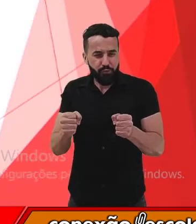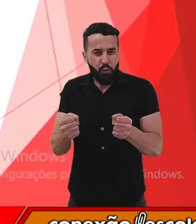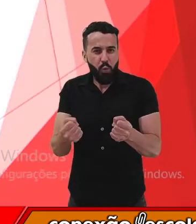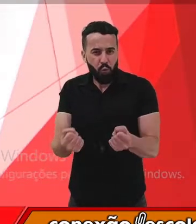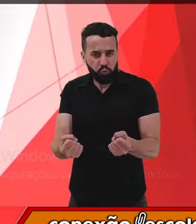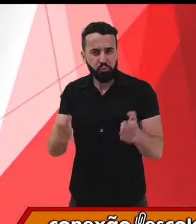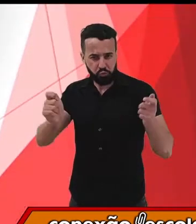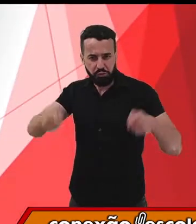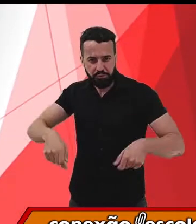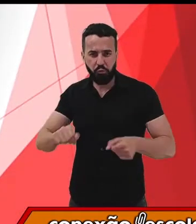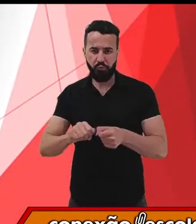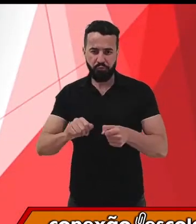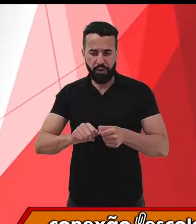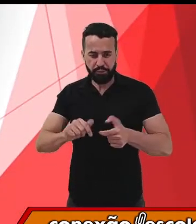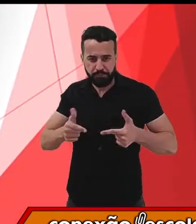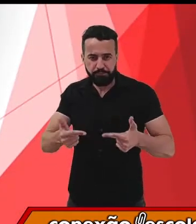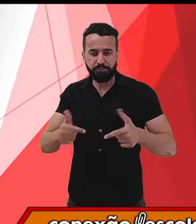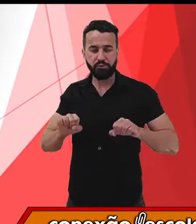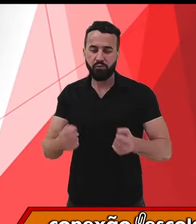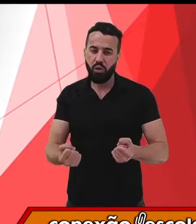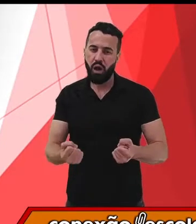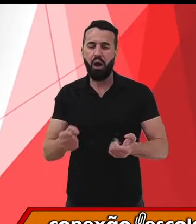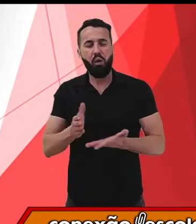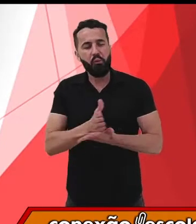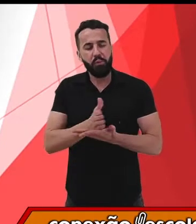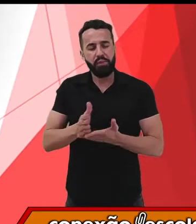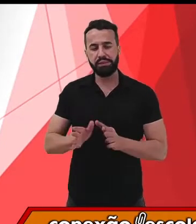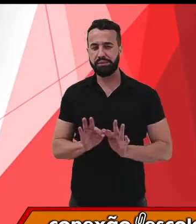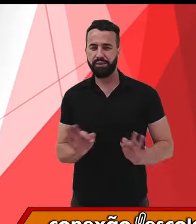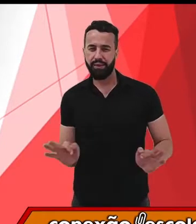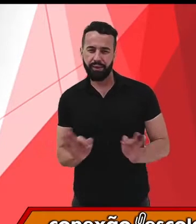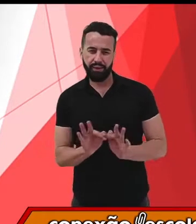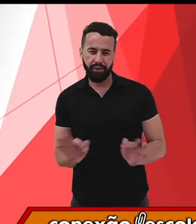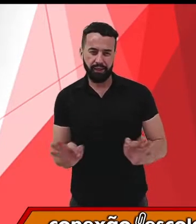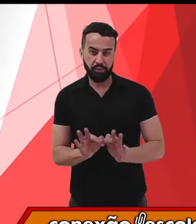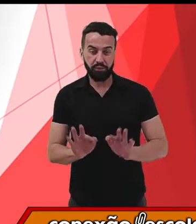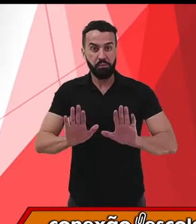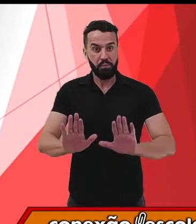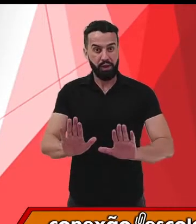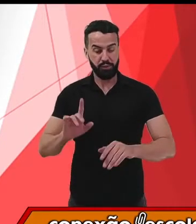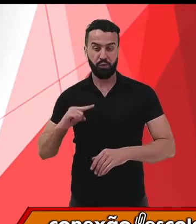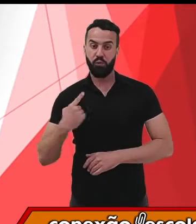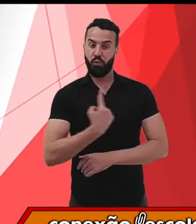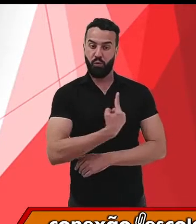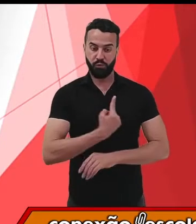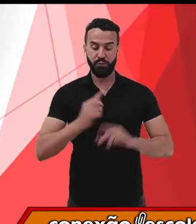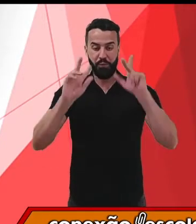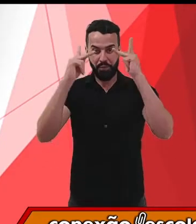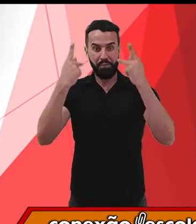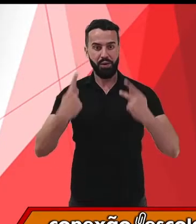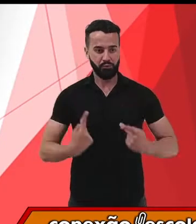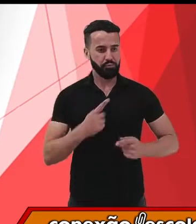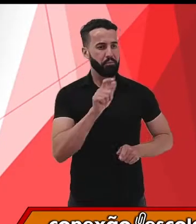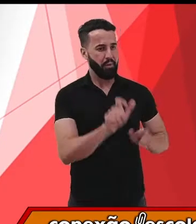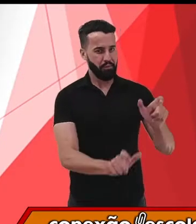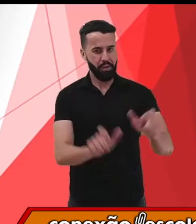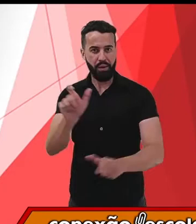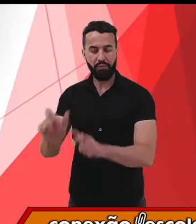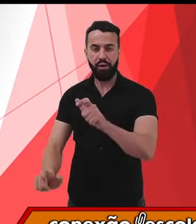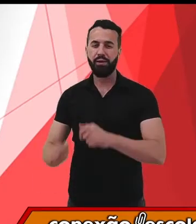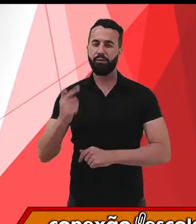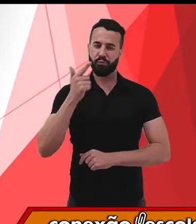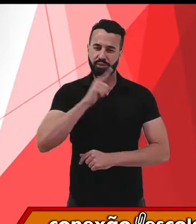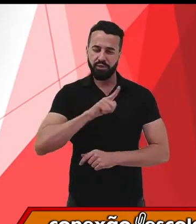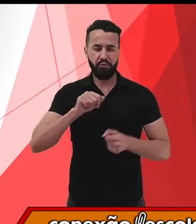ser executada, outras nem tanto, né? Nós, enquanto seres humanos, conseguimos